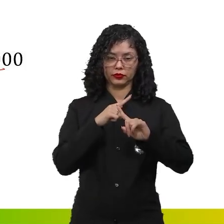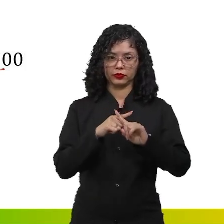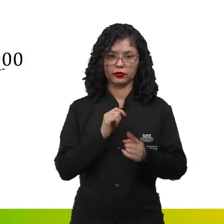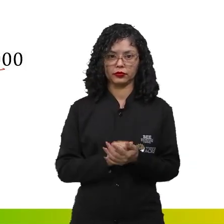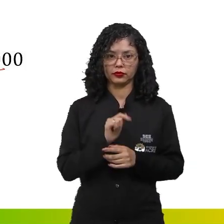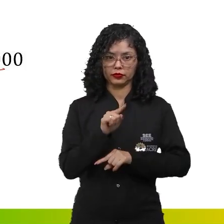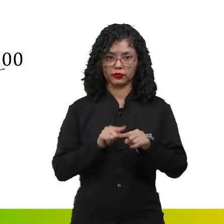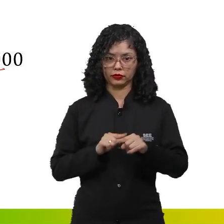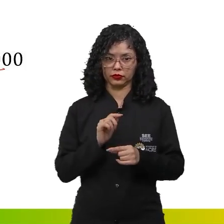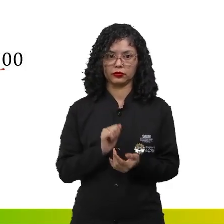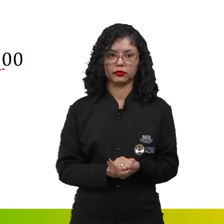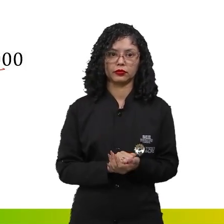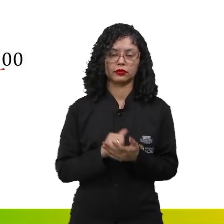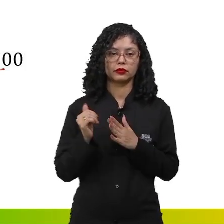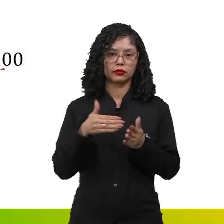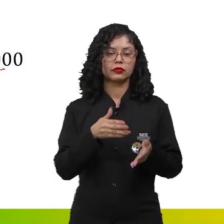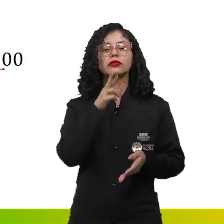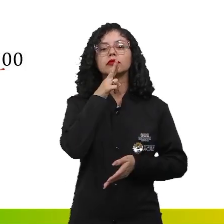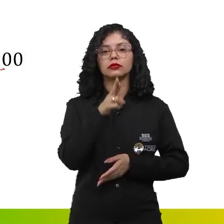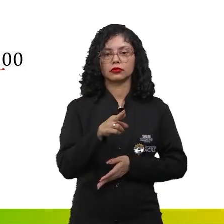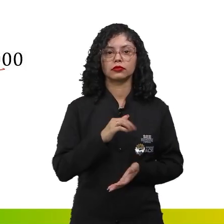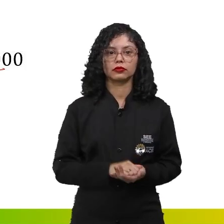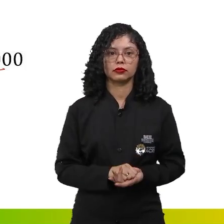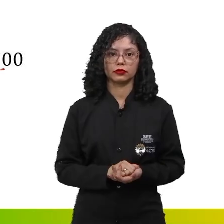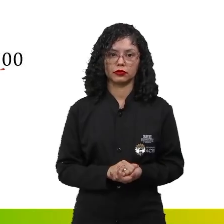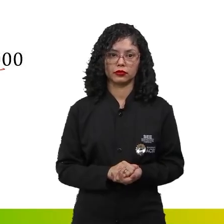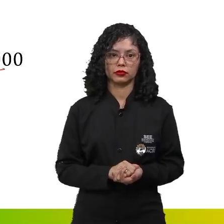passar dividindo, chegamos ao resultado